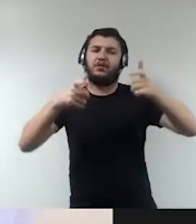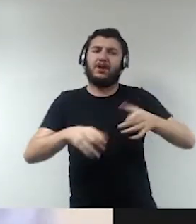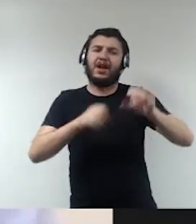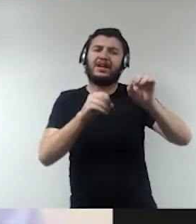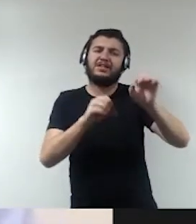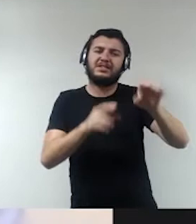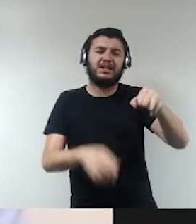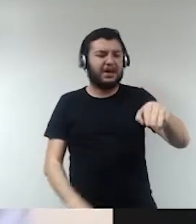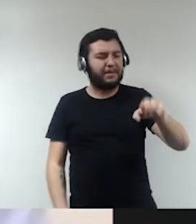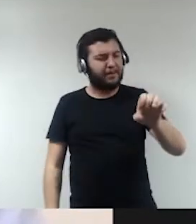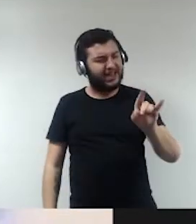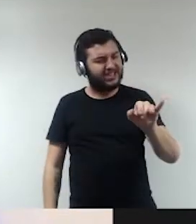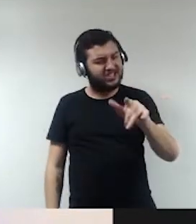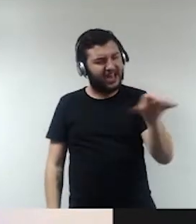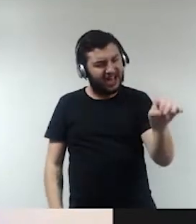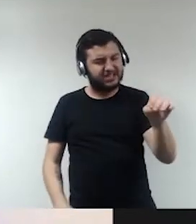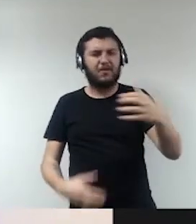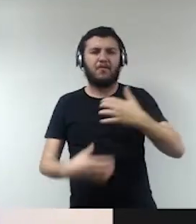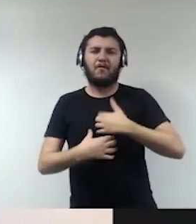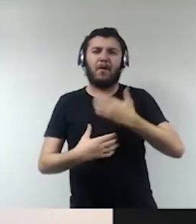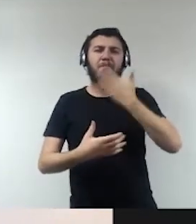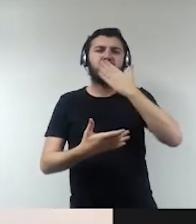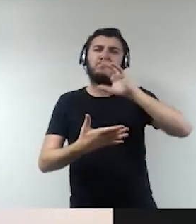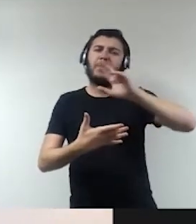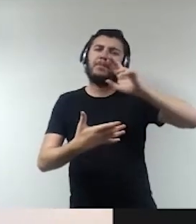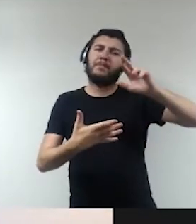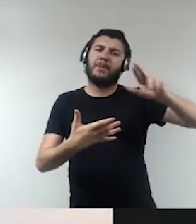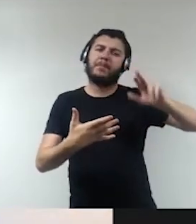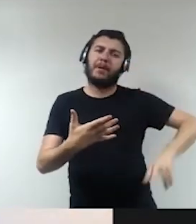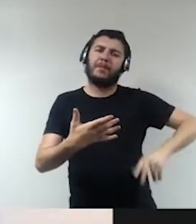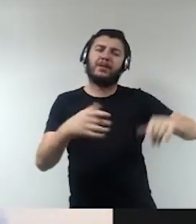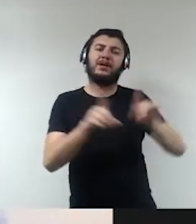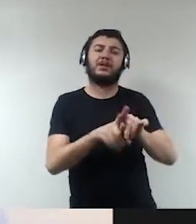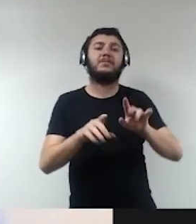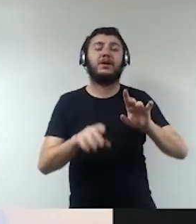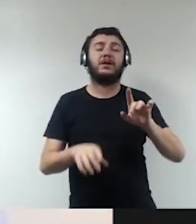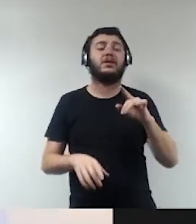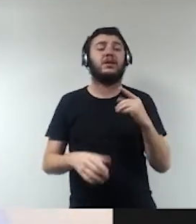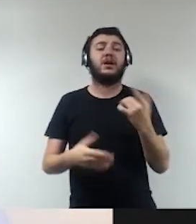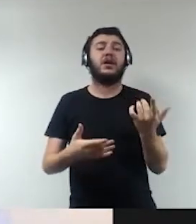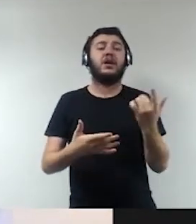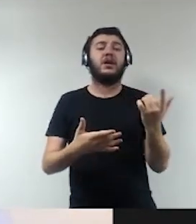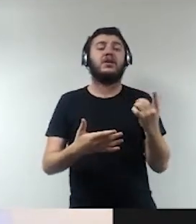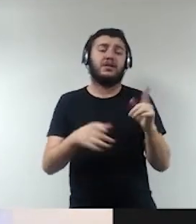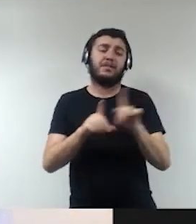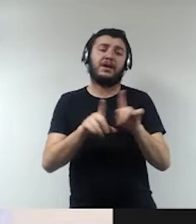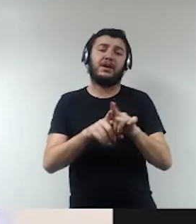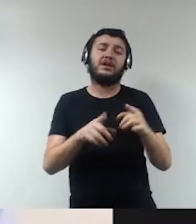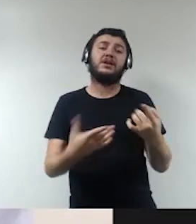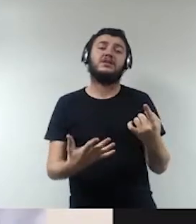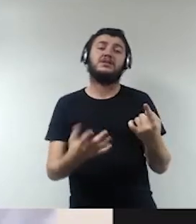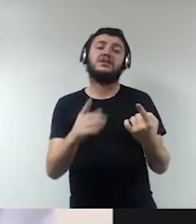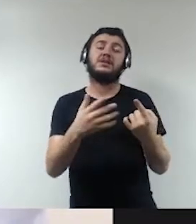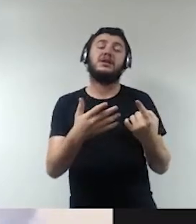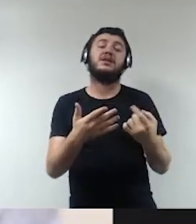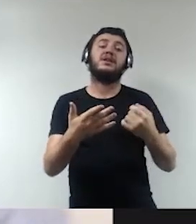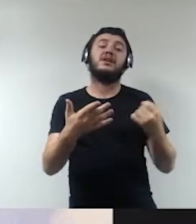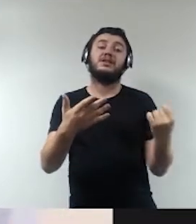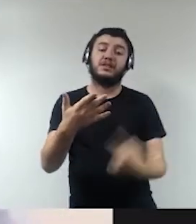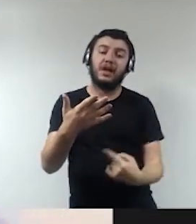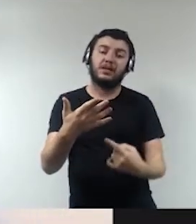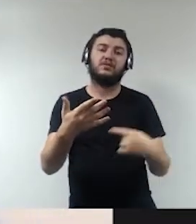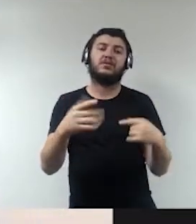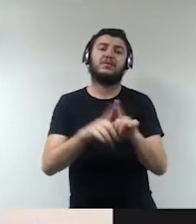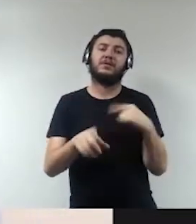mediação, e, principalmente, quais seriam os limites de temas, dos assuntos abordados que podem